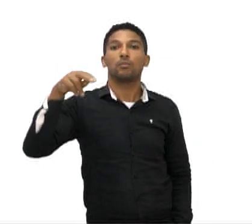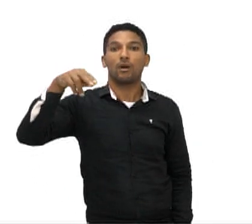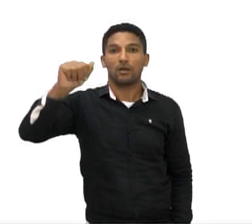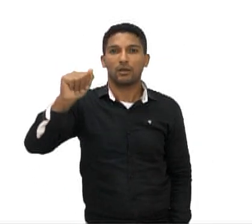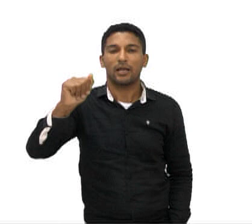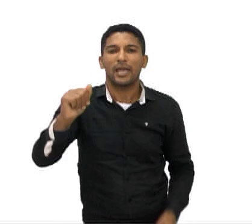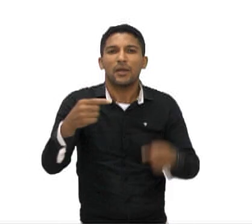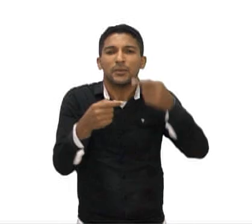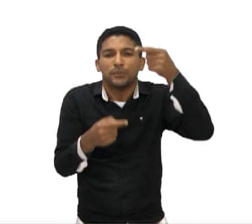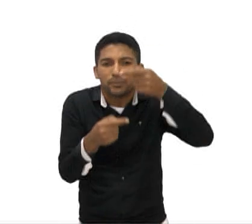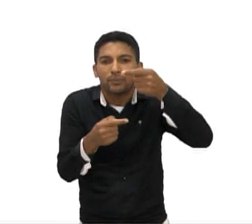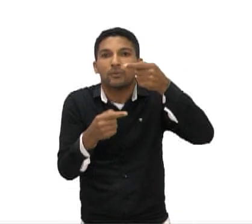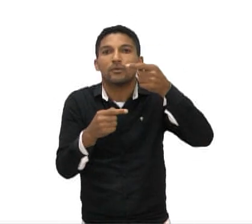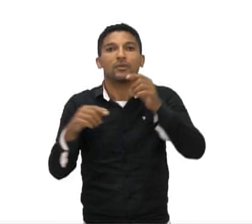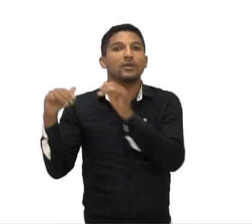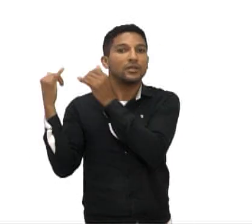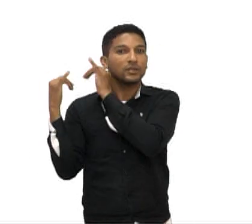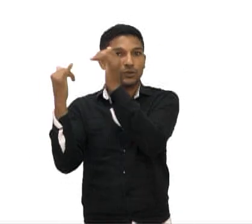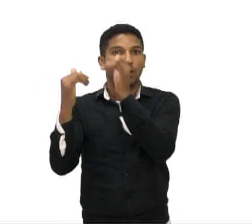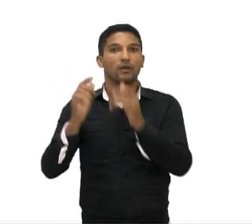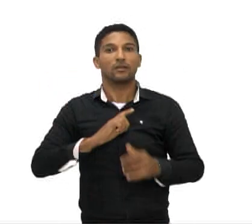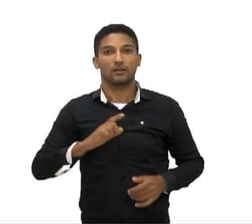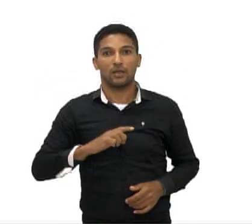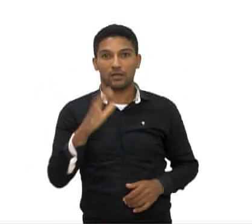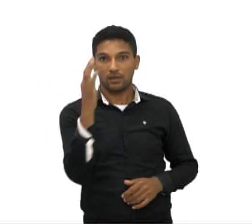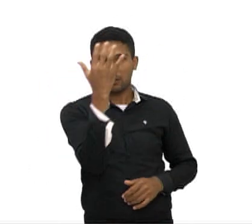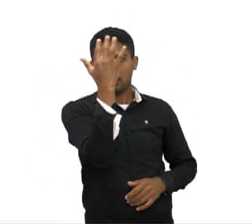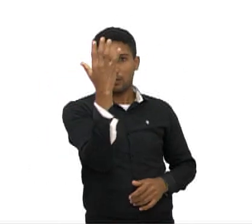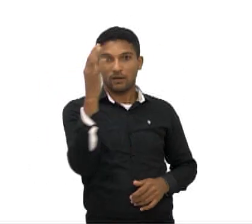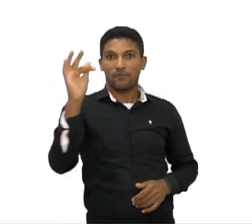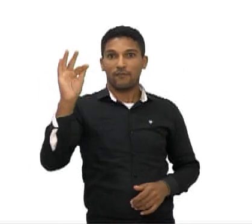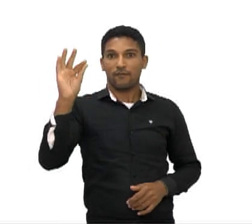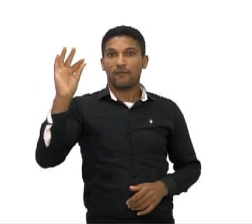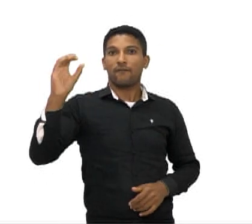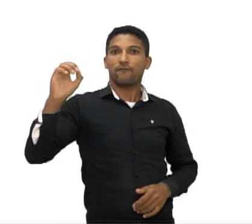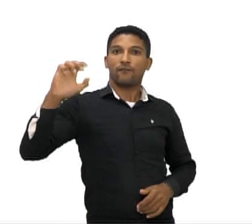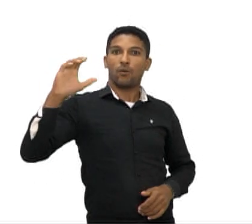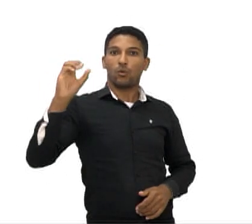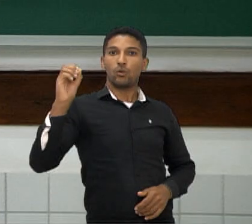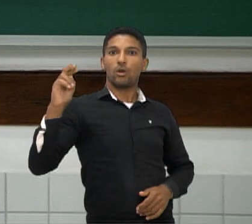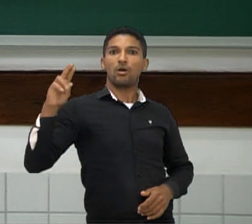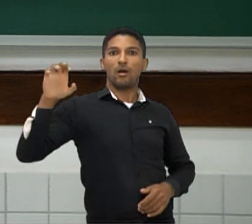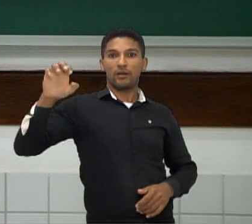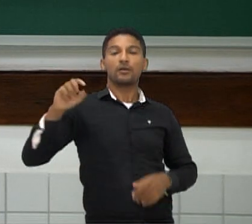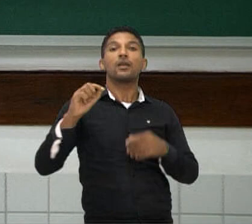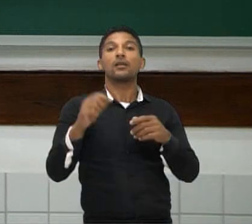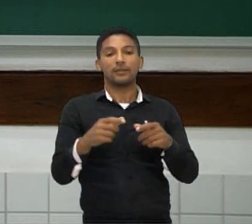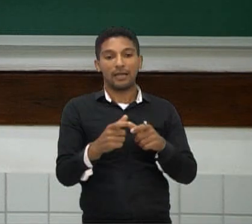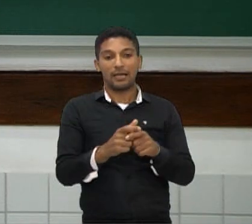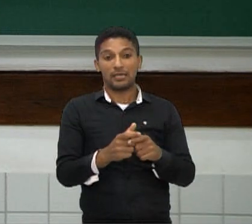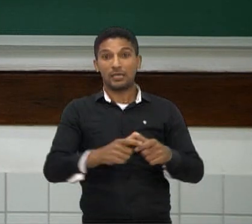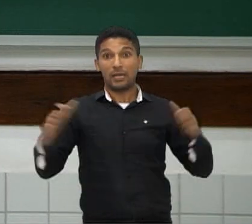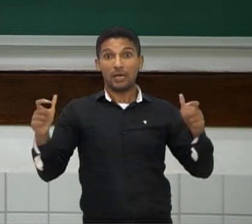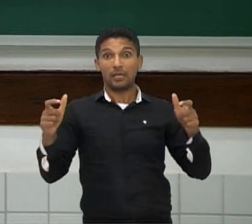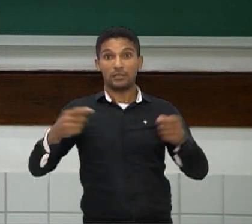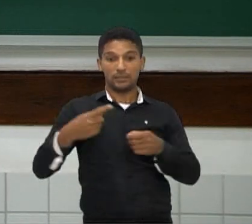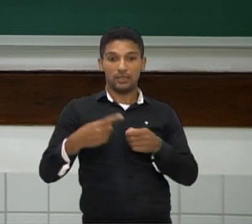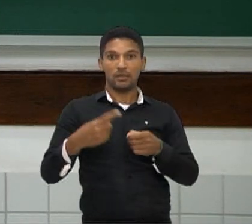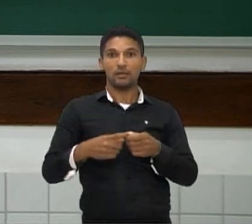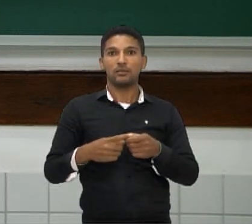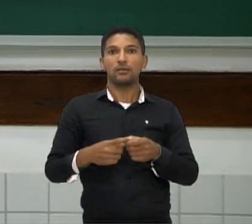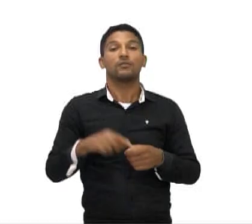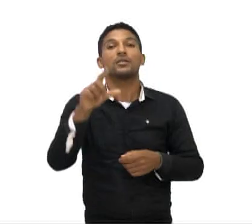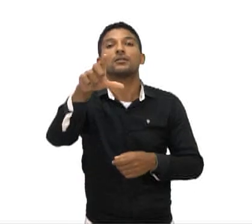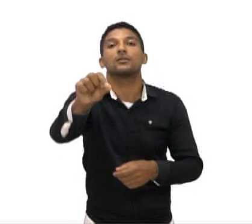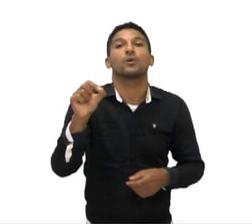folclore moderno y sus hechos ambientados en las grandes ciudades. É a incorreta. Qual é? 1,